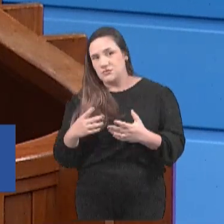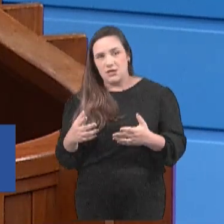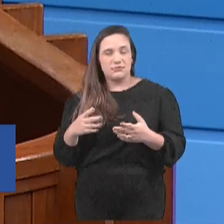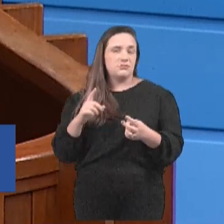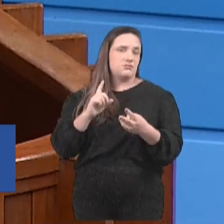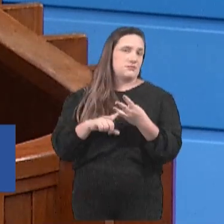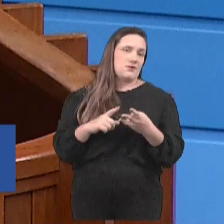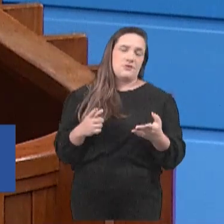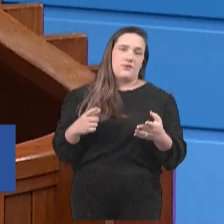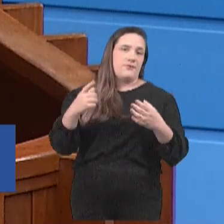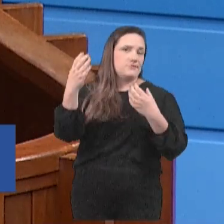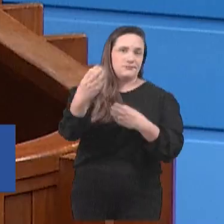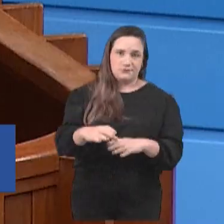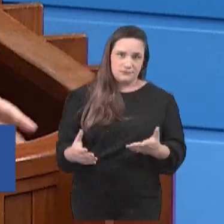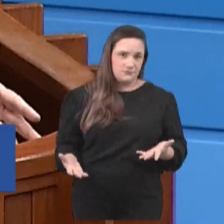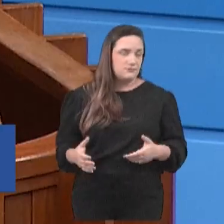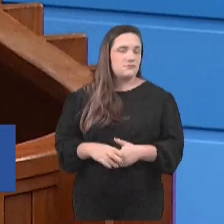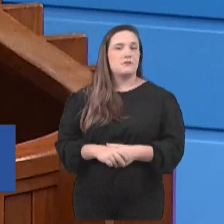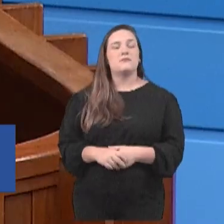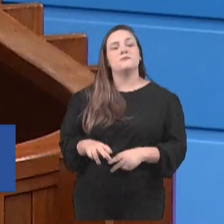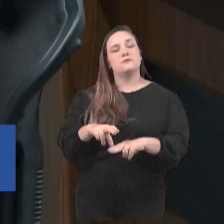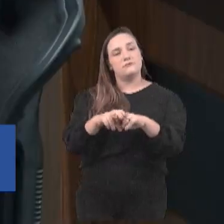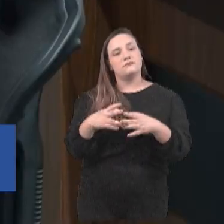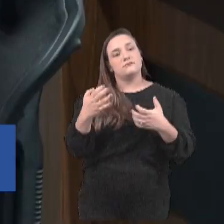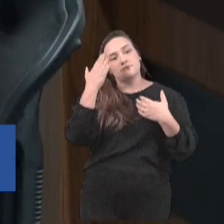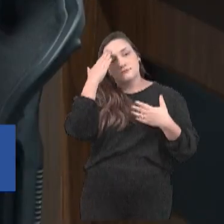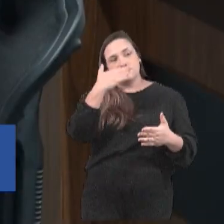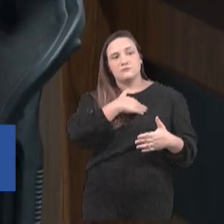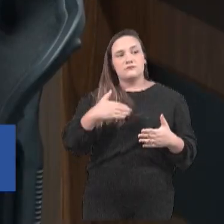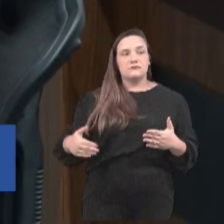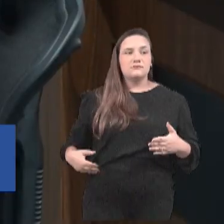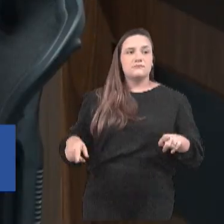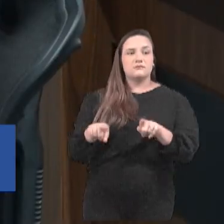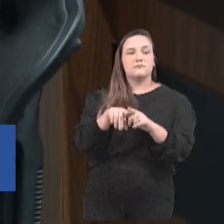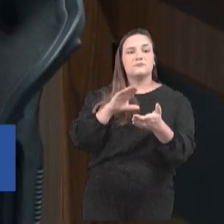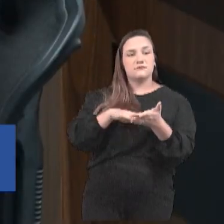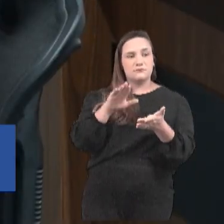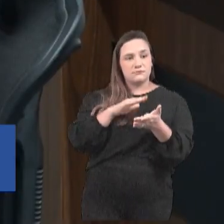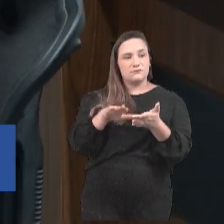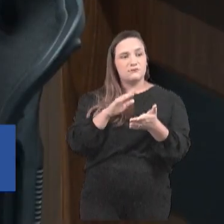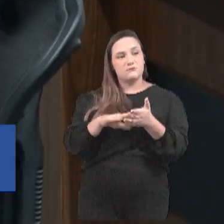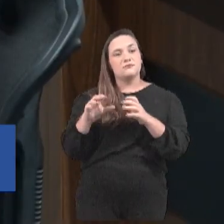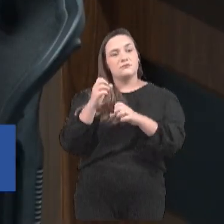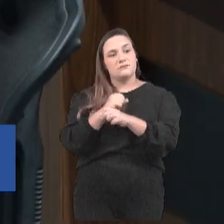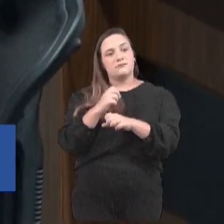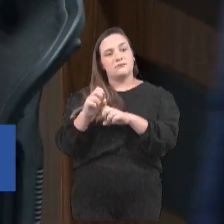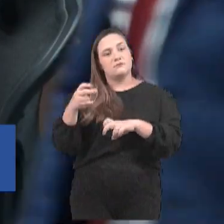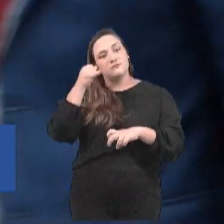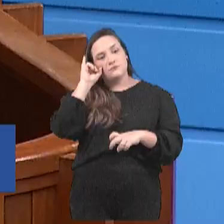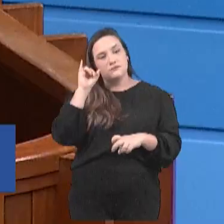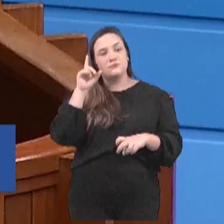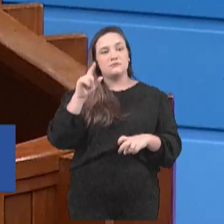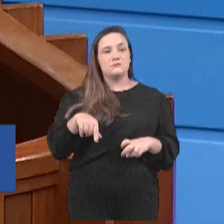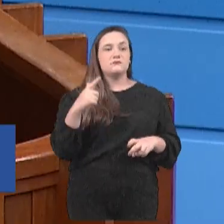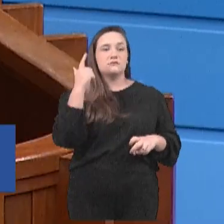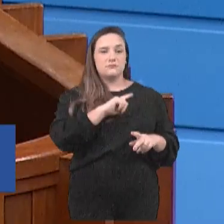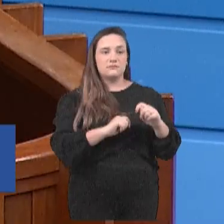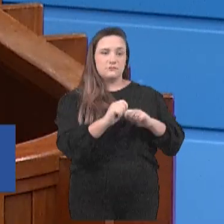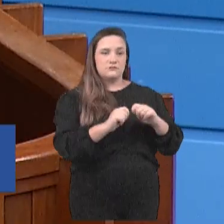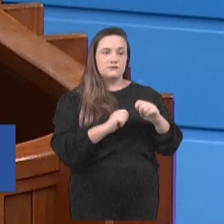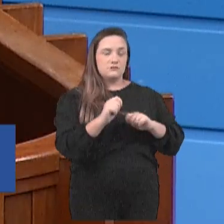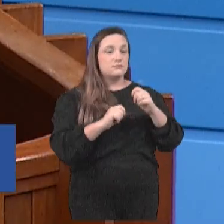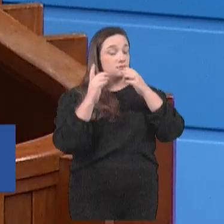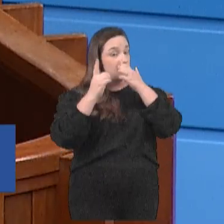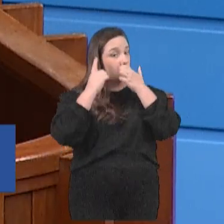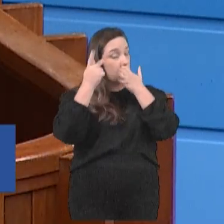vez, agradecer ao governo do Estado e à Secretaria de Fazenda, que também faz o aporte para que essa gestão fiscal possa acontecer. Uma parte